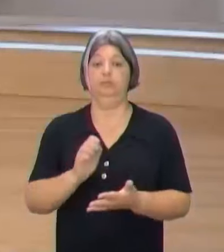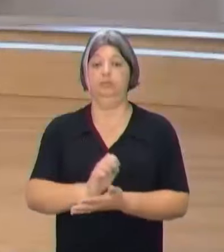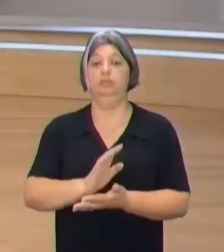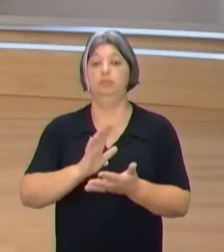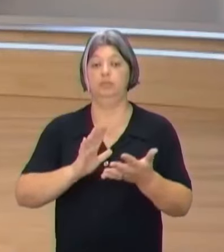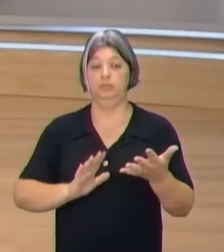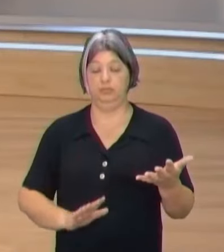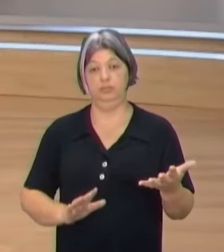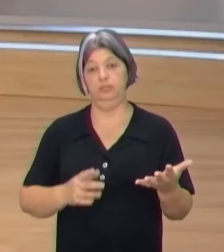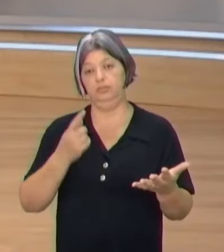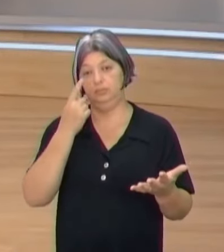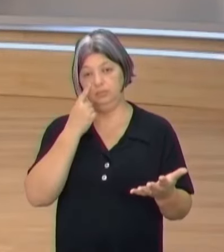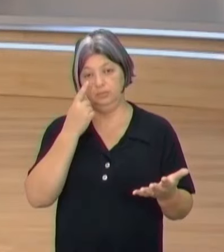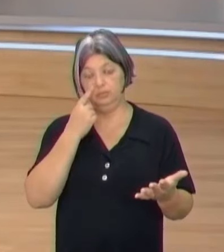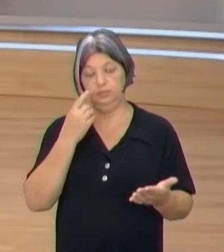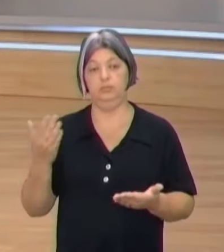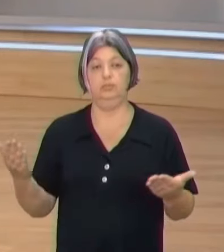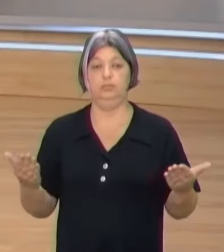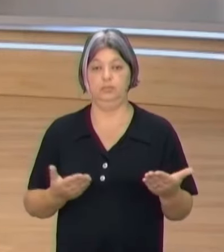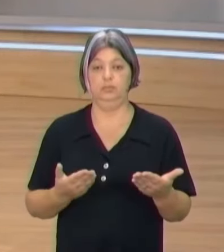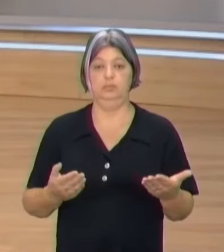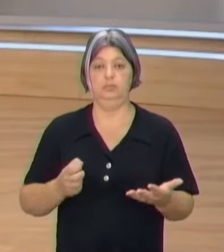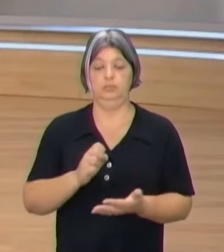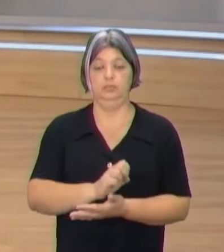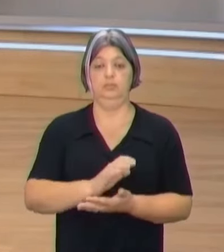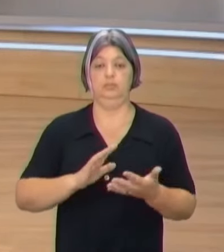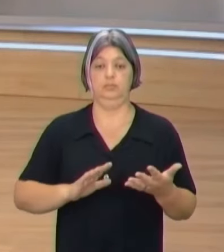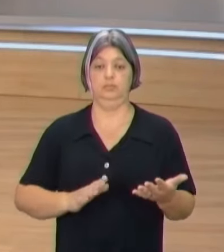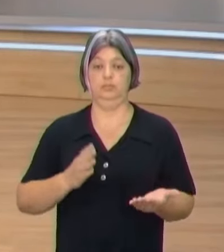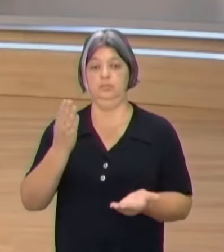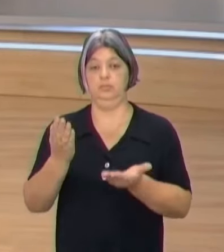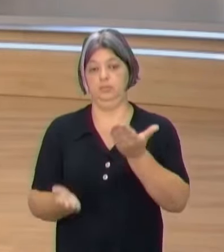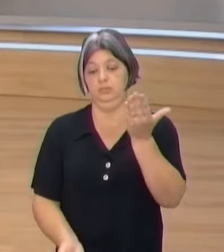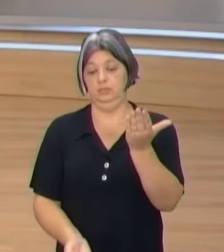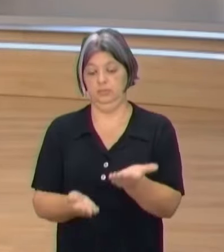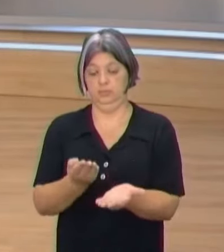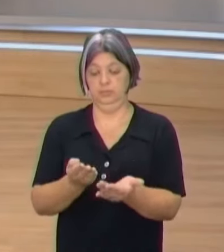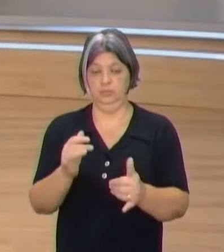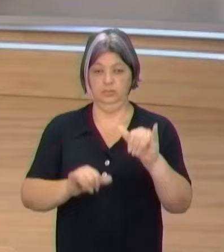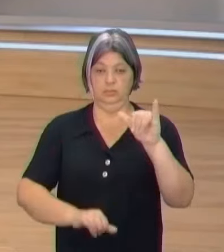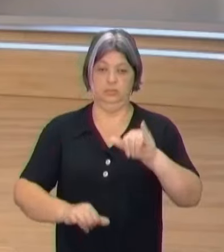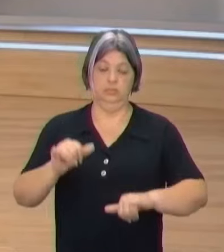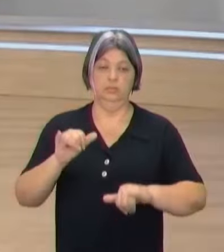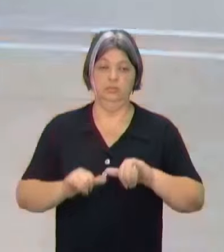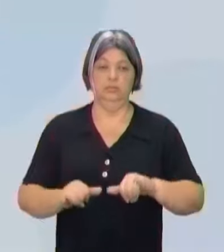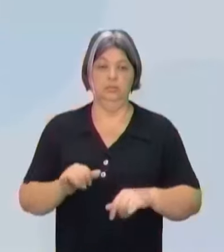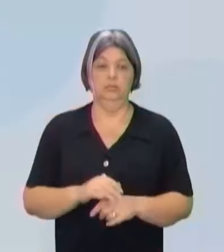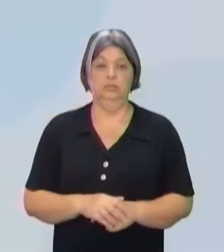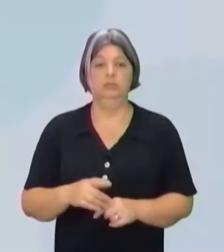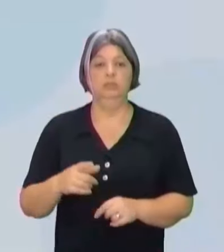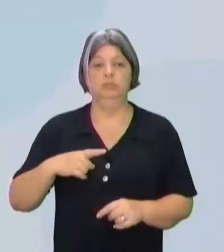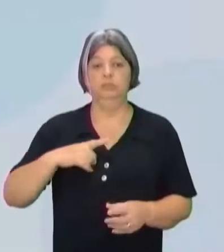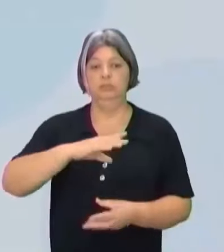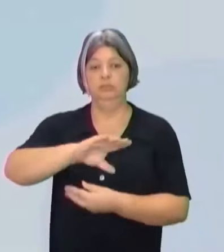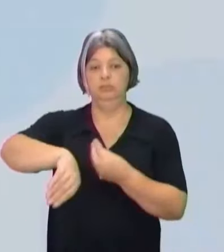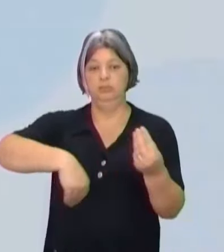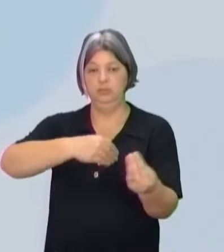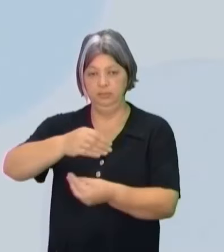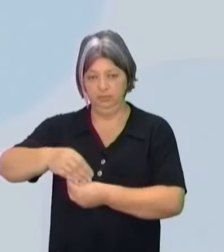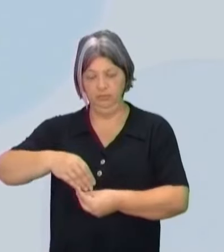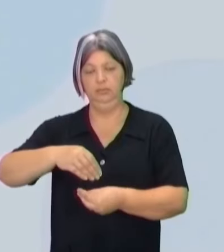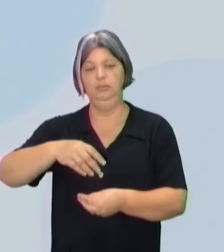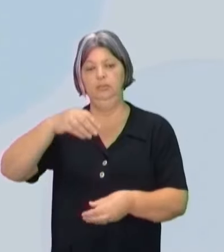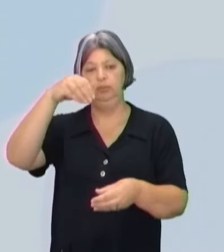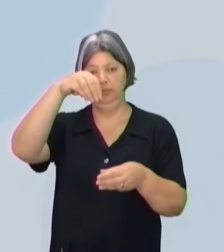Atividade, pessoal. Então, agora a gente vai fazer uma atividade sobre o equilíbrio químico. Tem uma reação química que acontece dentro